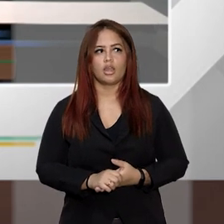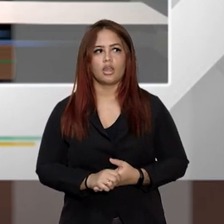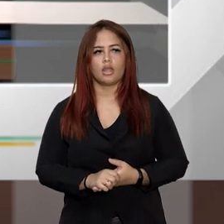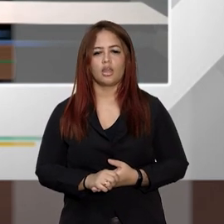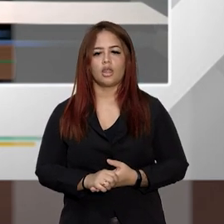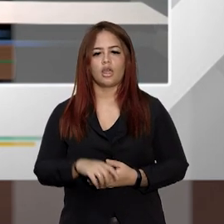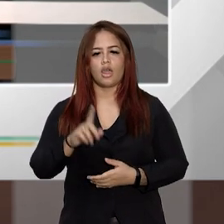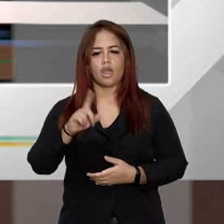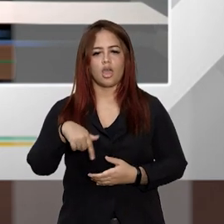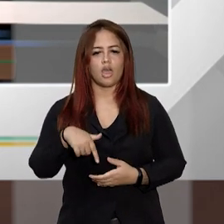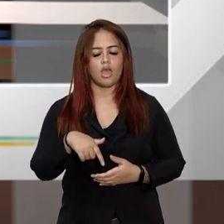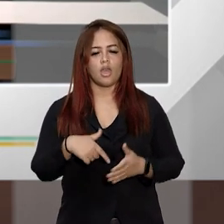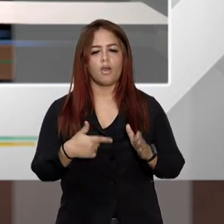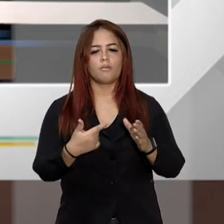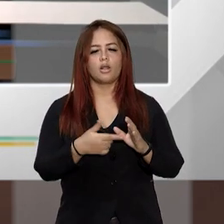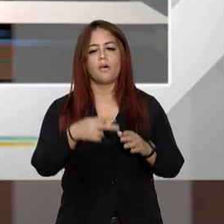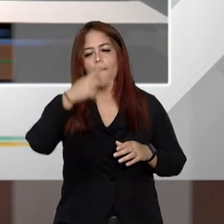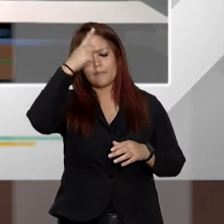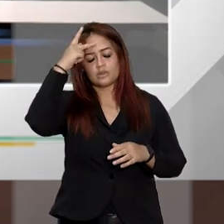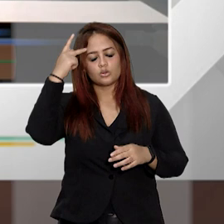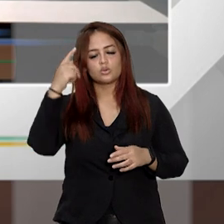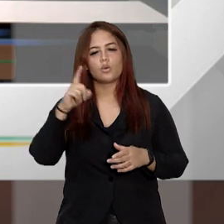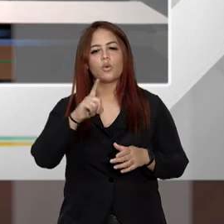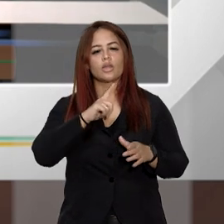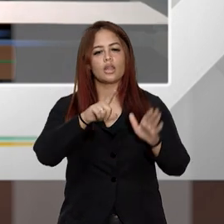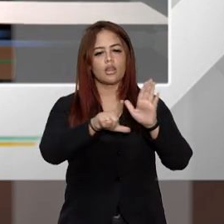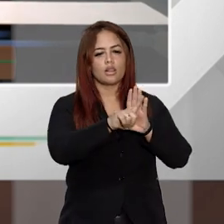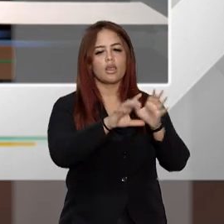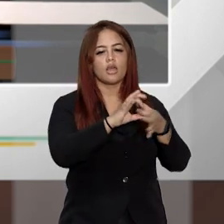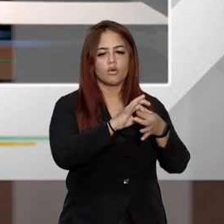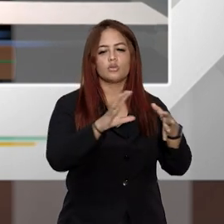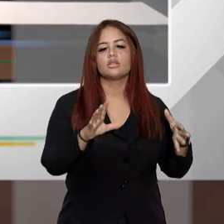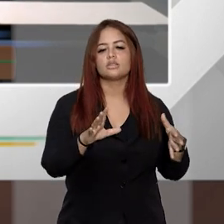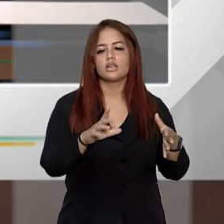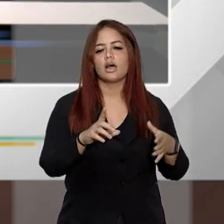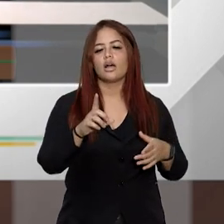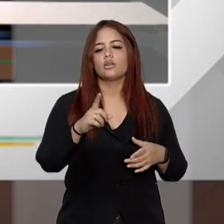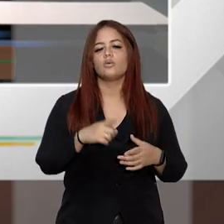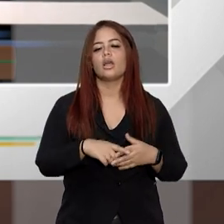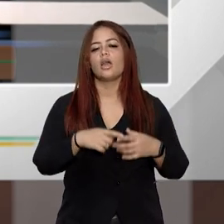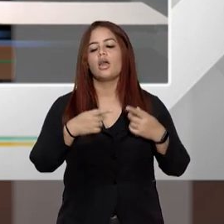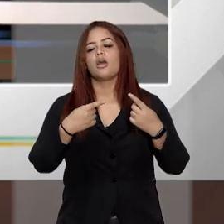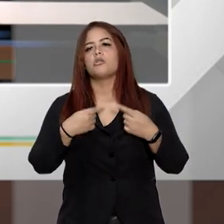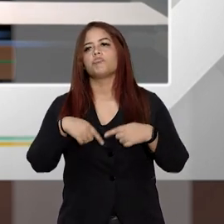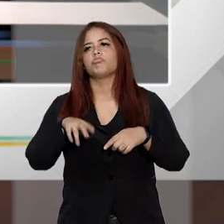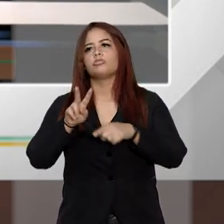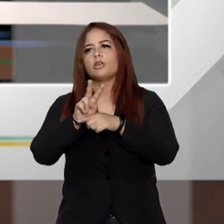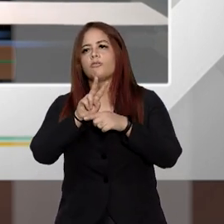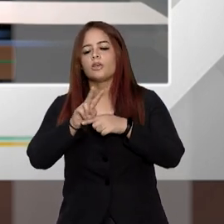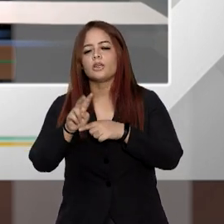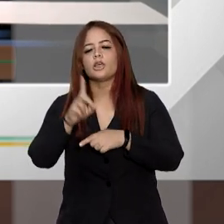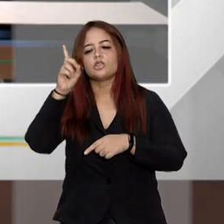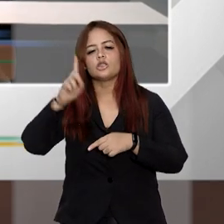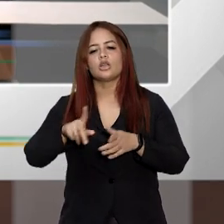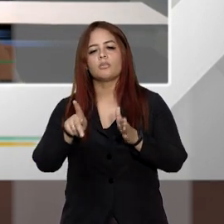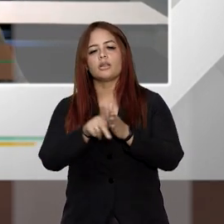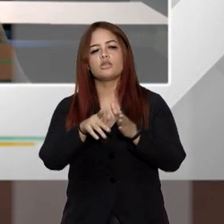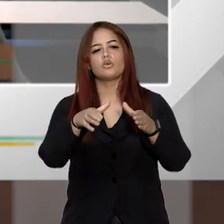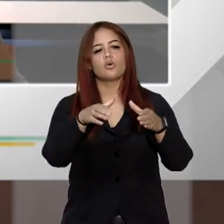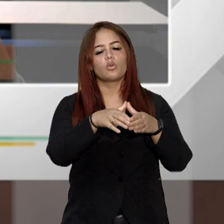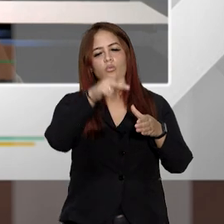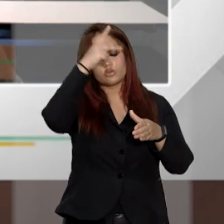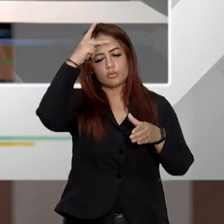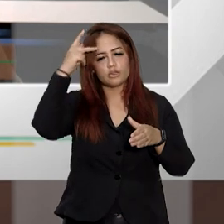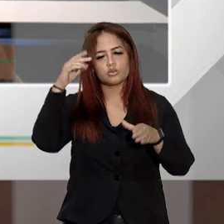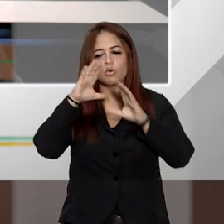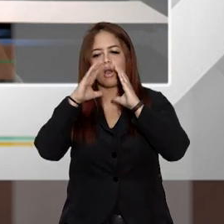instrumento daquelas pessoas que são autorizadas por lei para defender direitos de um grupo de pessoas, de uma